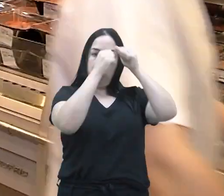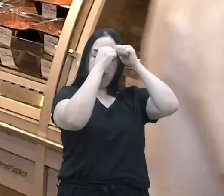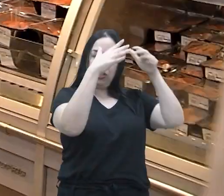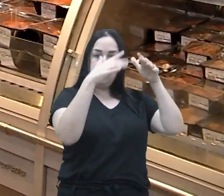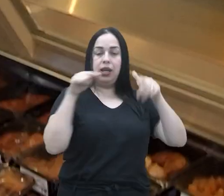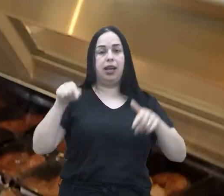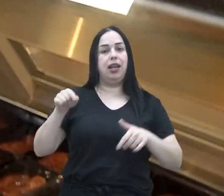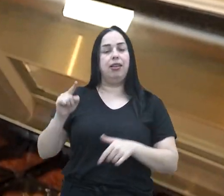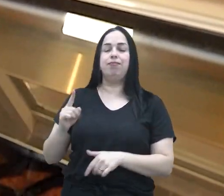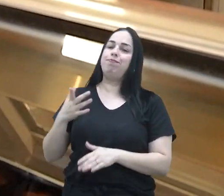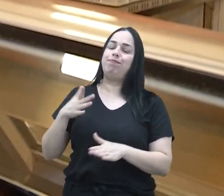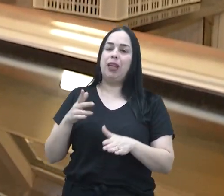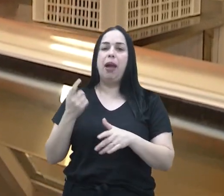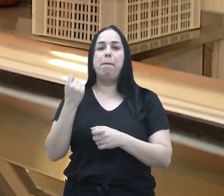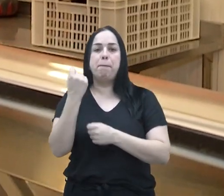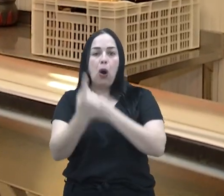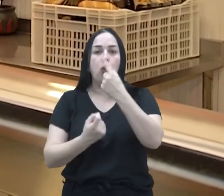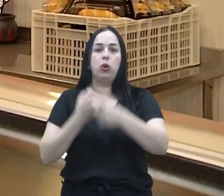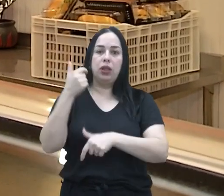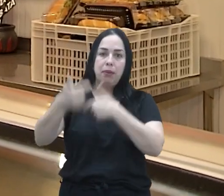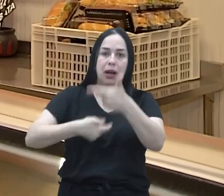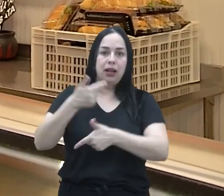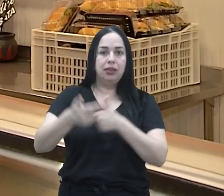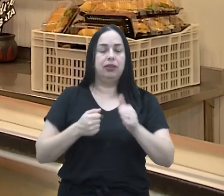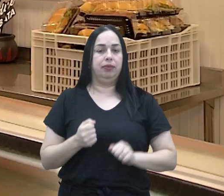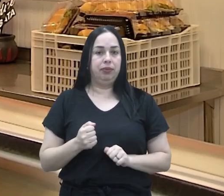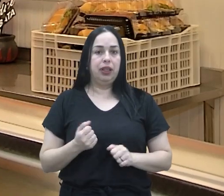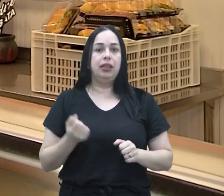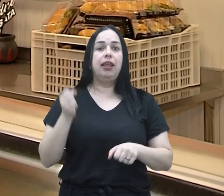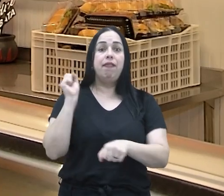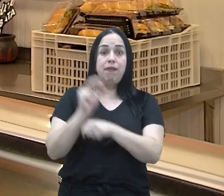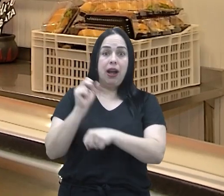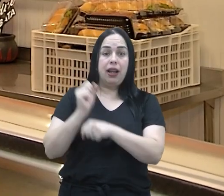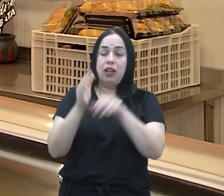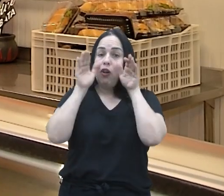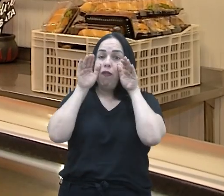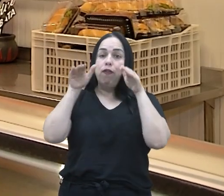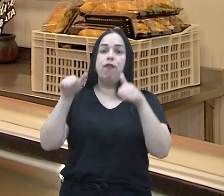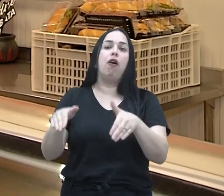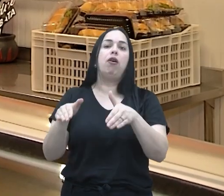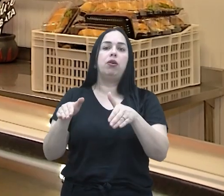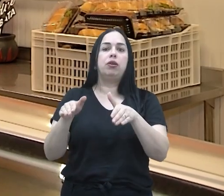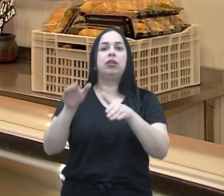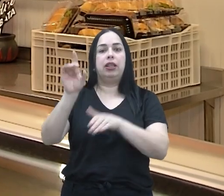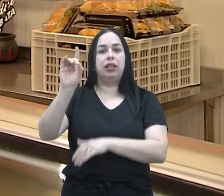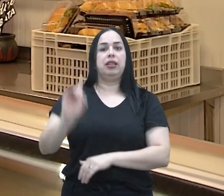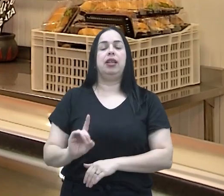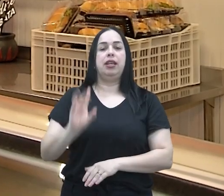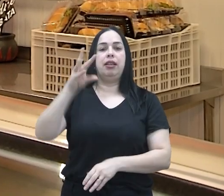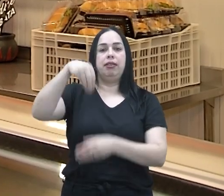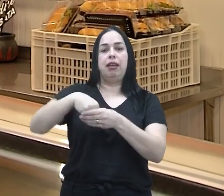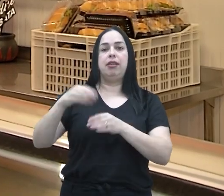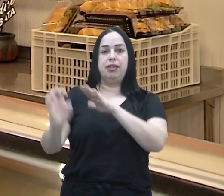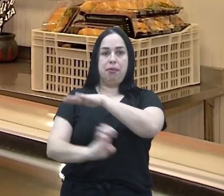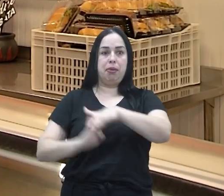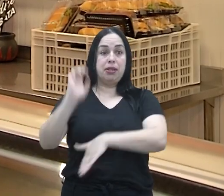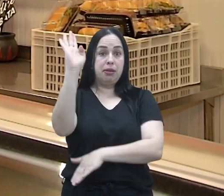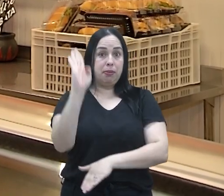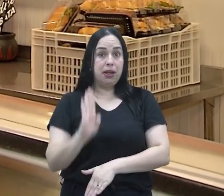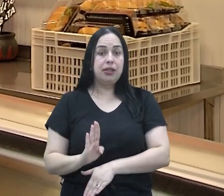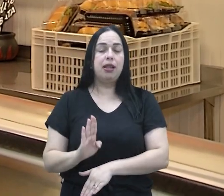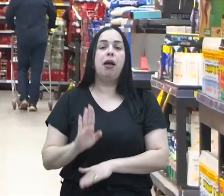no país. Apesar da lei de cotas garantir uma parcela mínima de vagas destinadas a deficientes nas